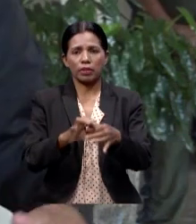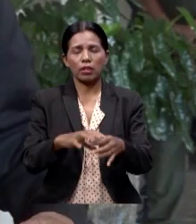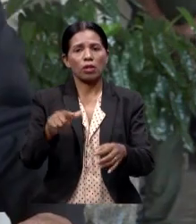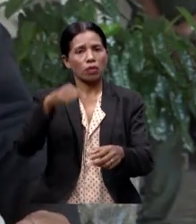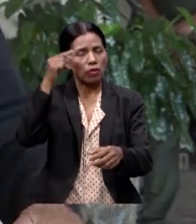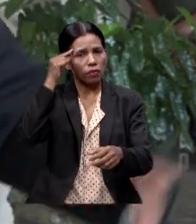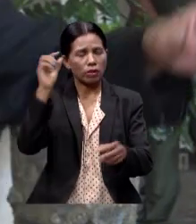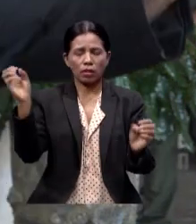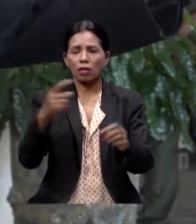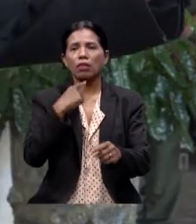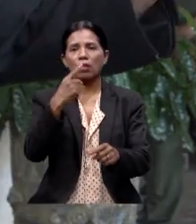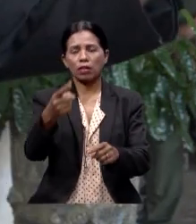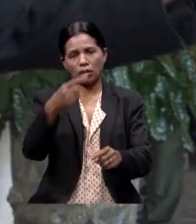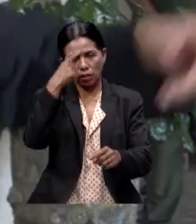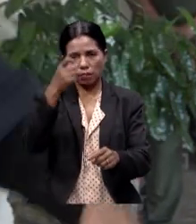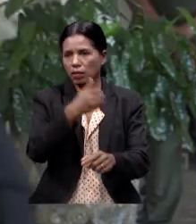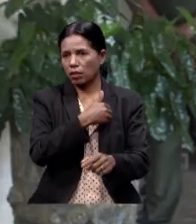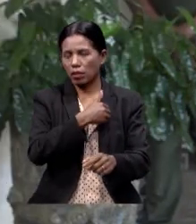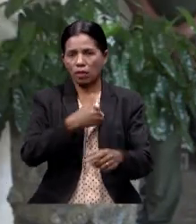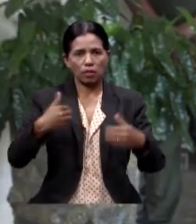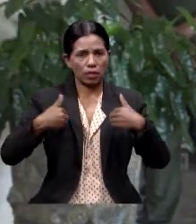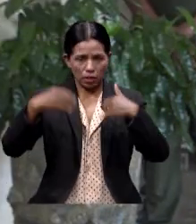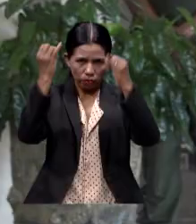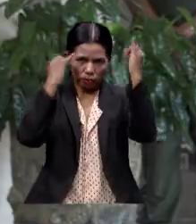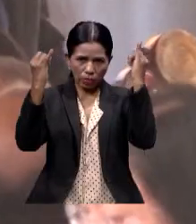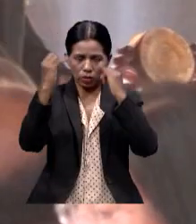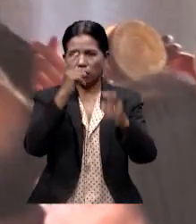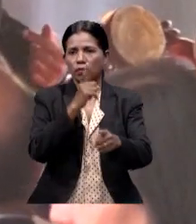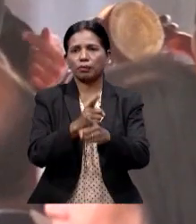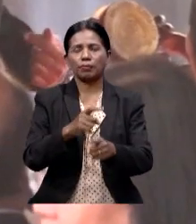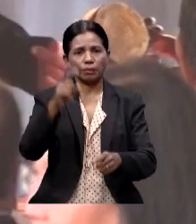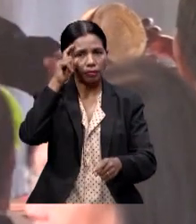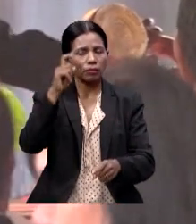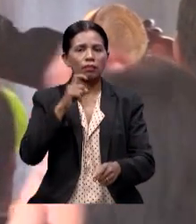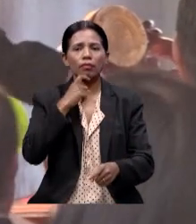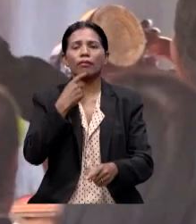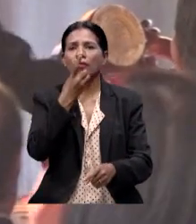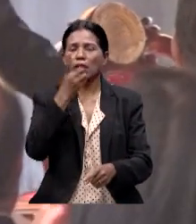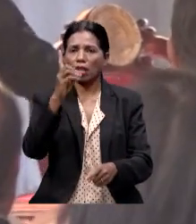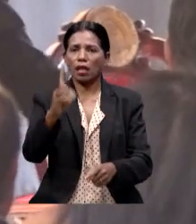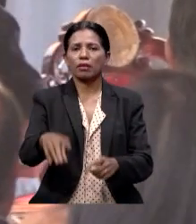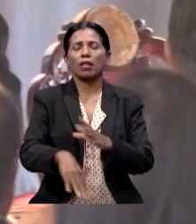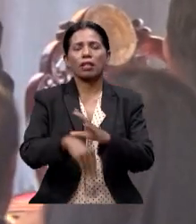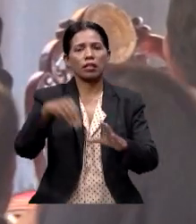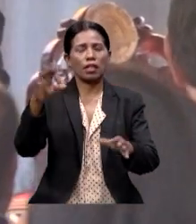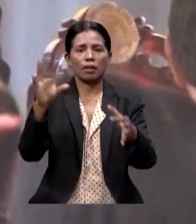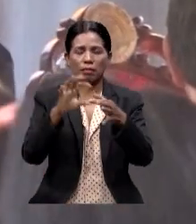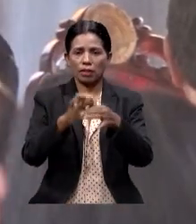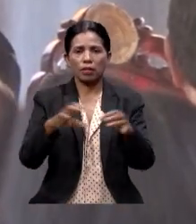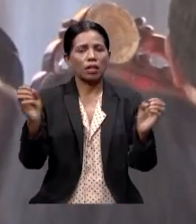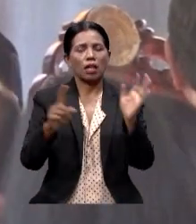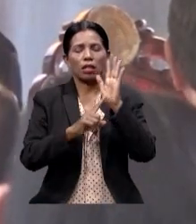for resposta tamba considera se dau que informação claro. Antes, né, Sanana Guzmão declara se ha sai membro nebe la